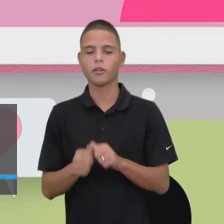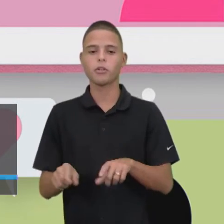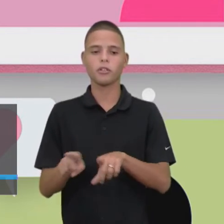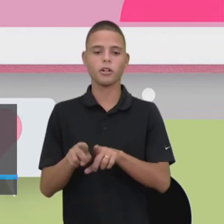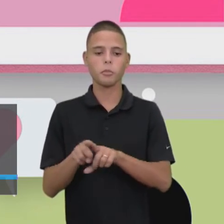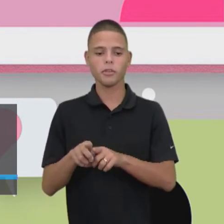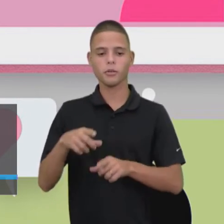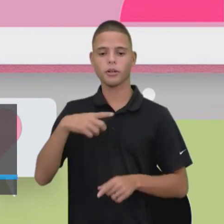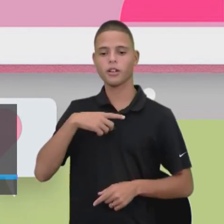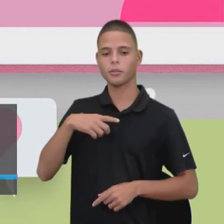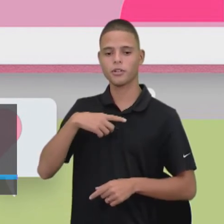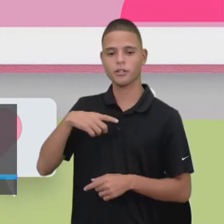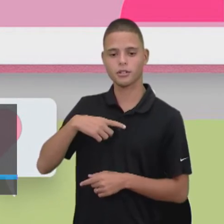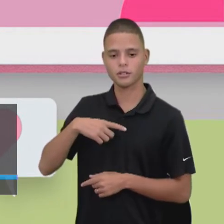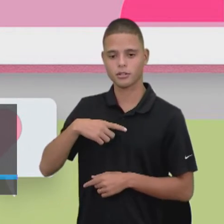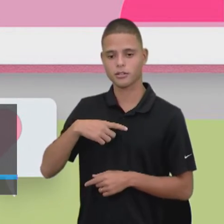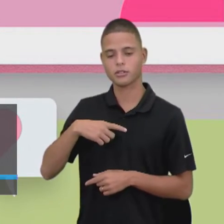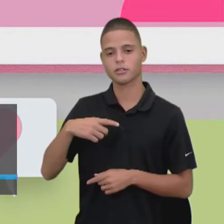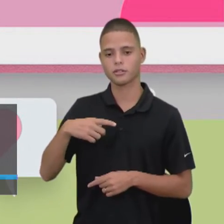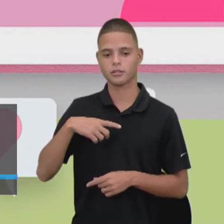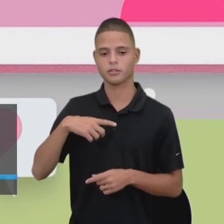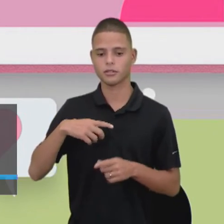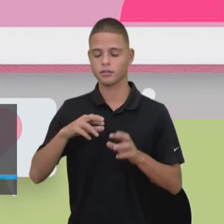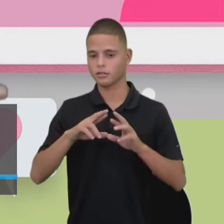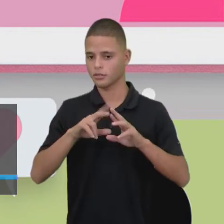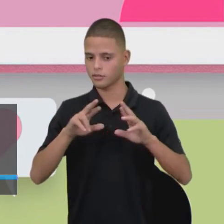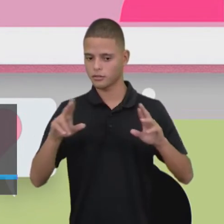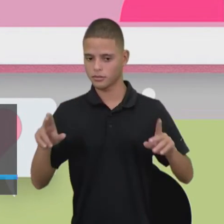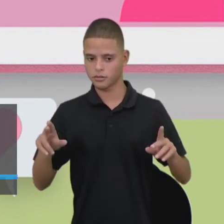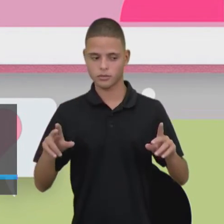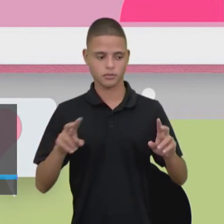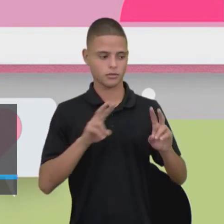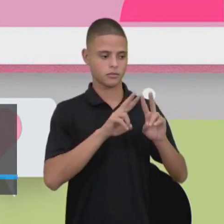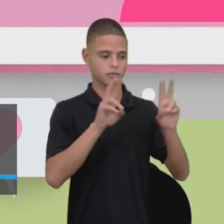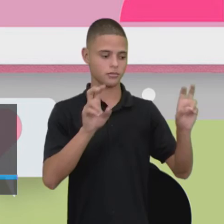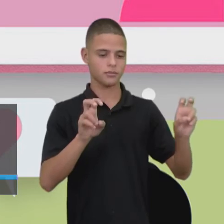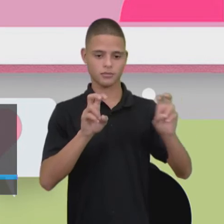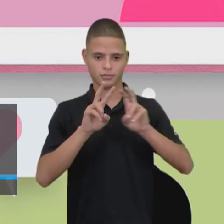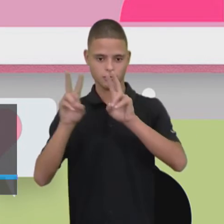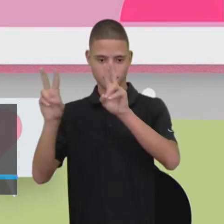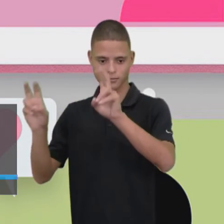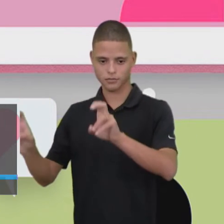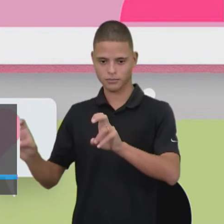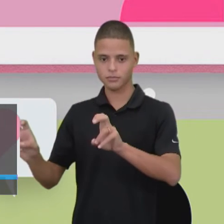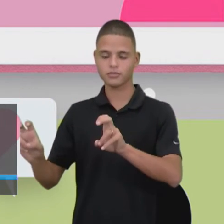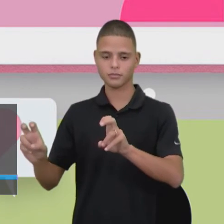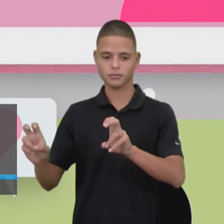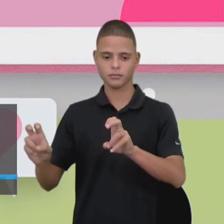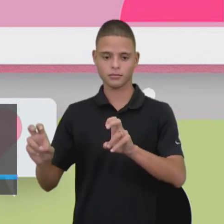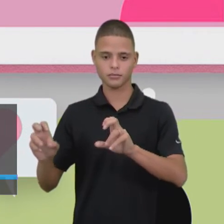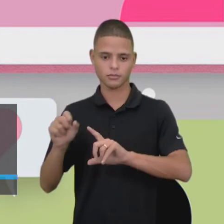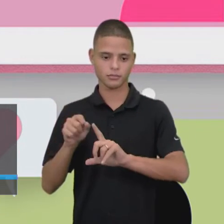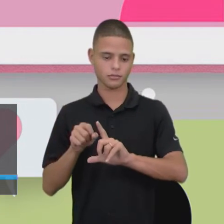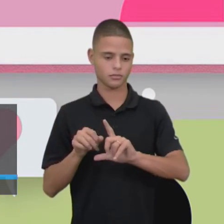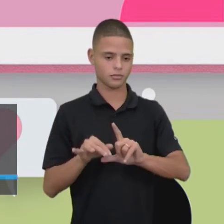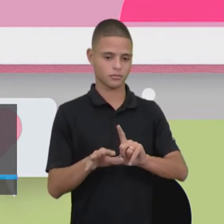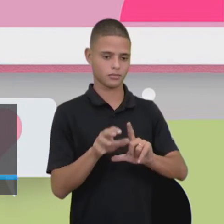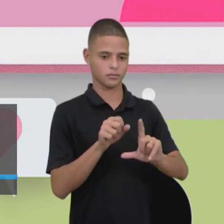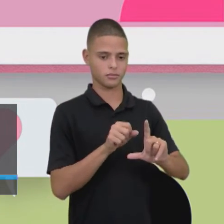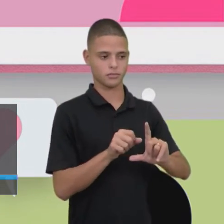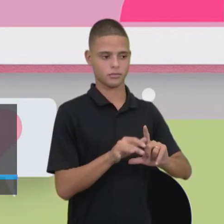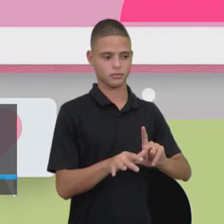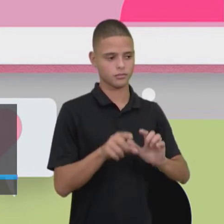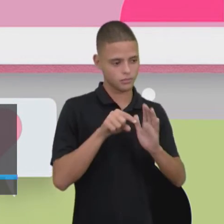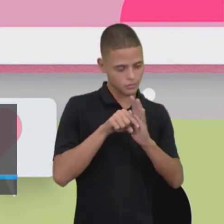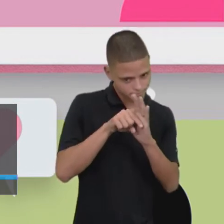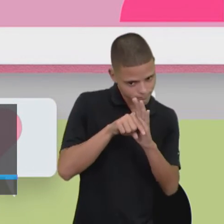com a estação por rotações, vocês têm a possibilidade de trazer várias temáticas, vários influenciadores e ações diferenciadas que vocês forem pesquisando,